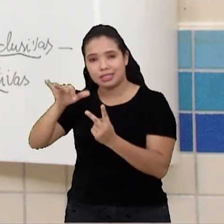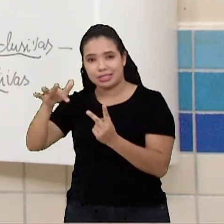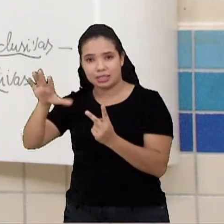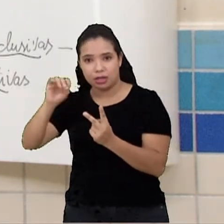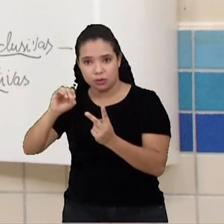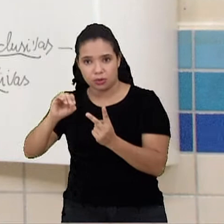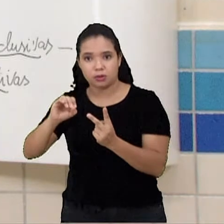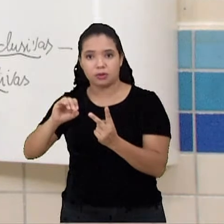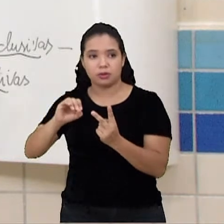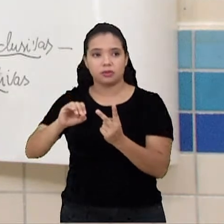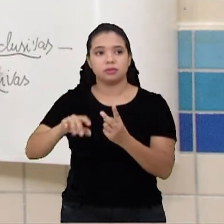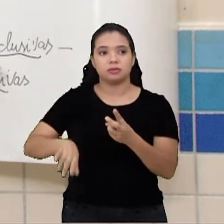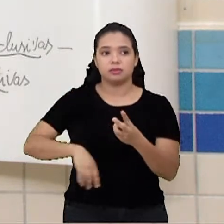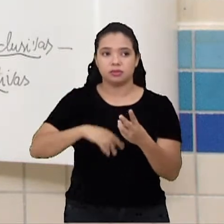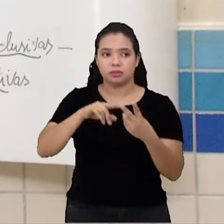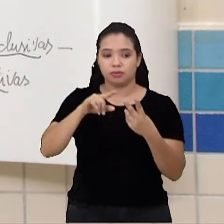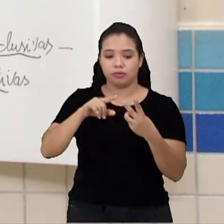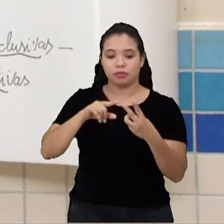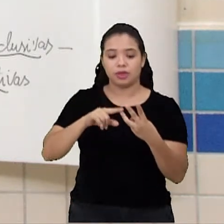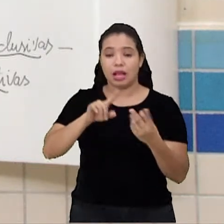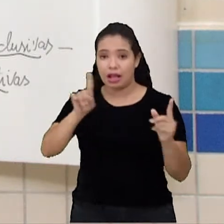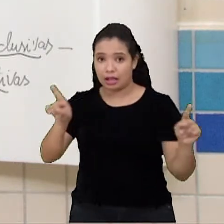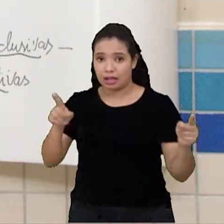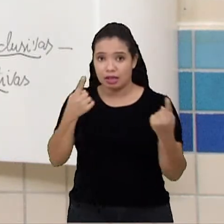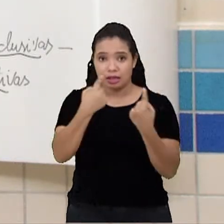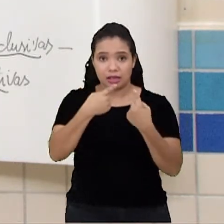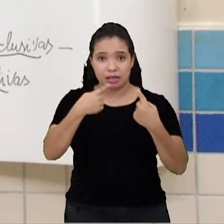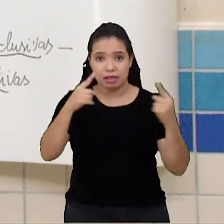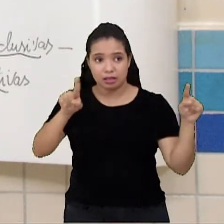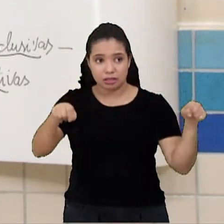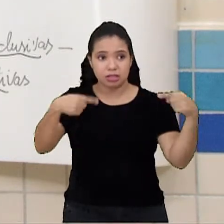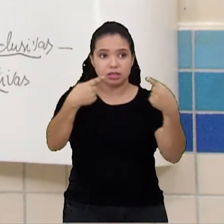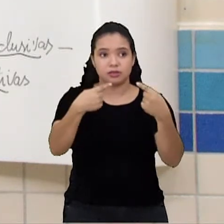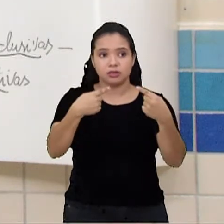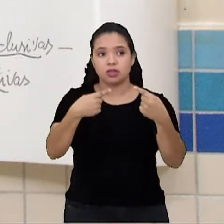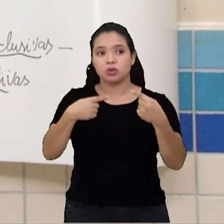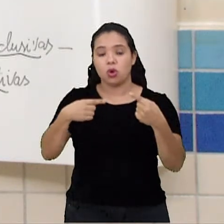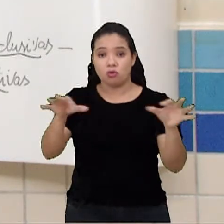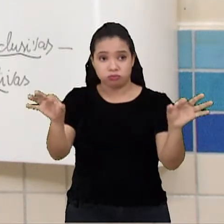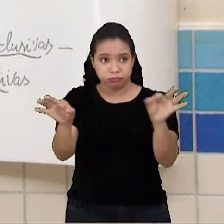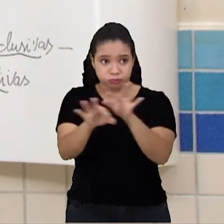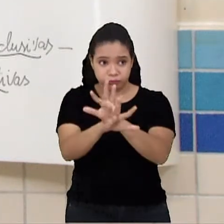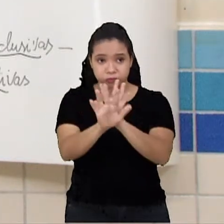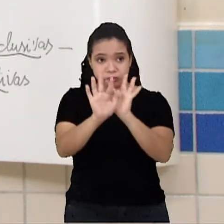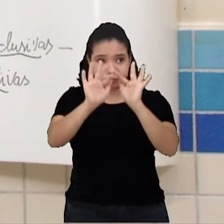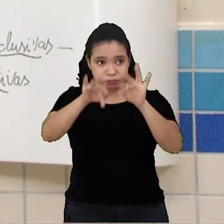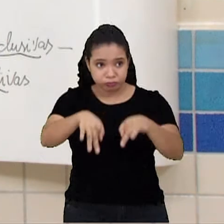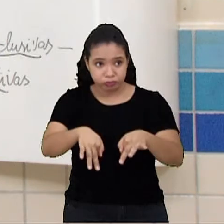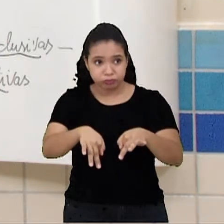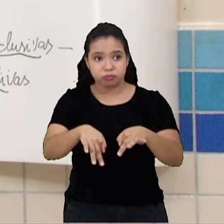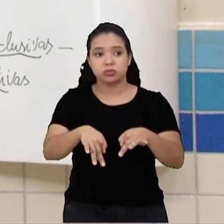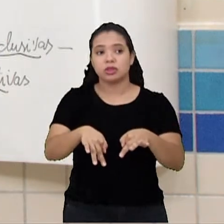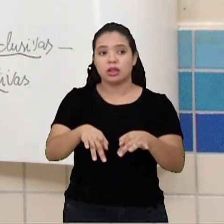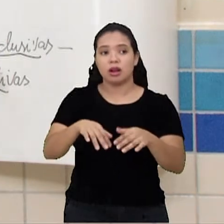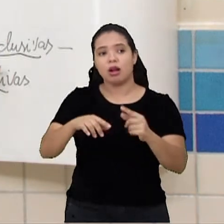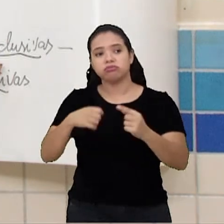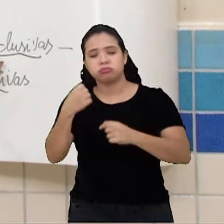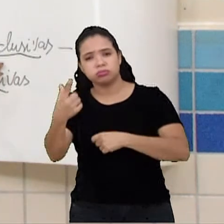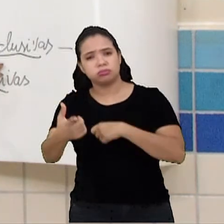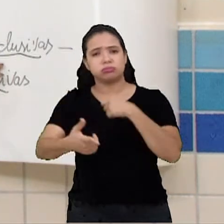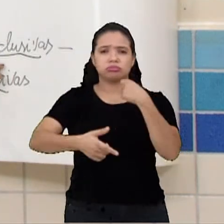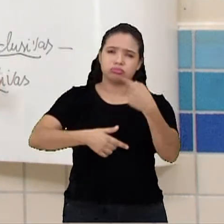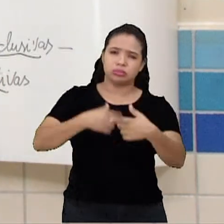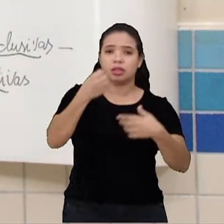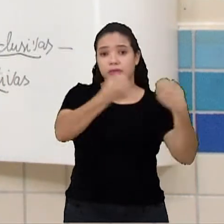oposição. Tenho as conclusivas, explicativas e alternativas. Indica